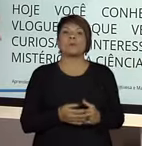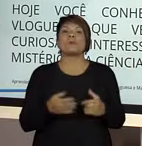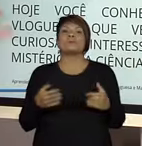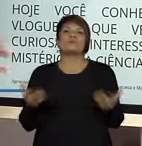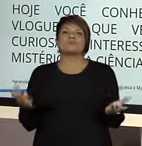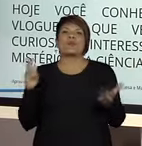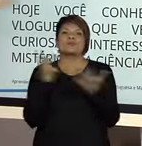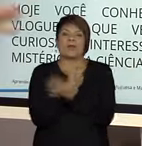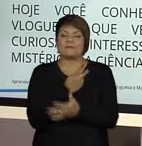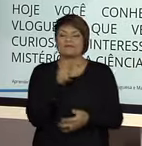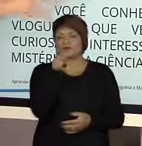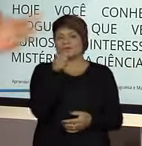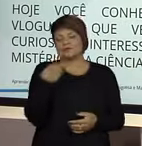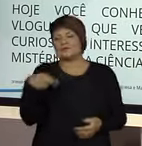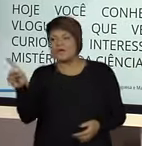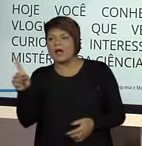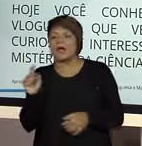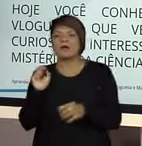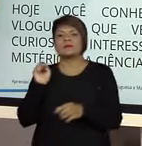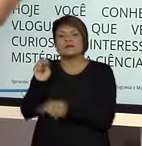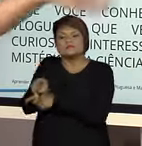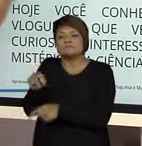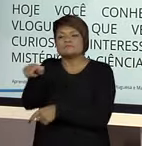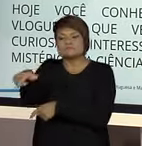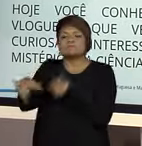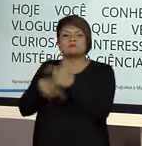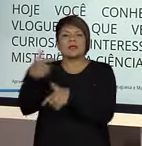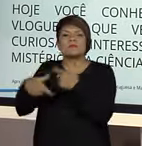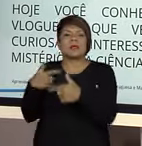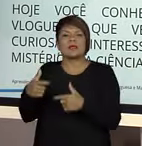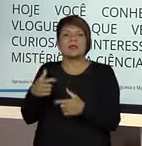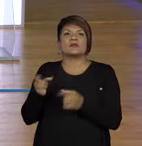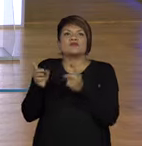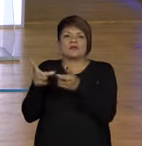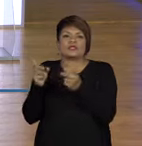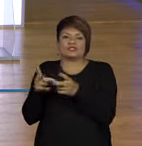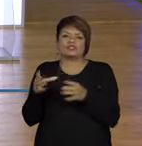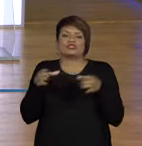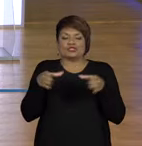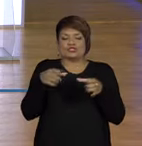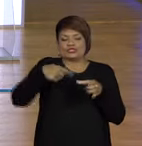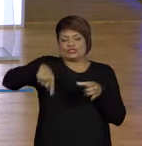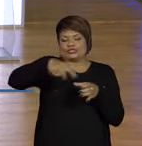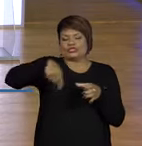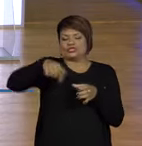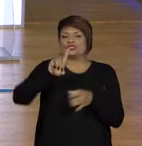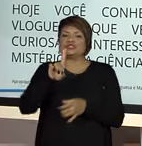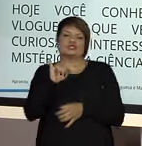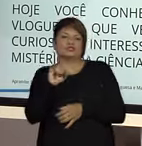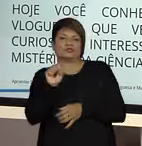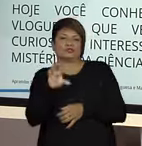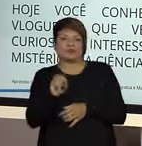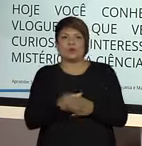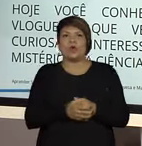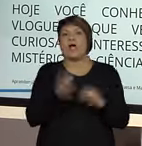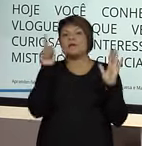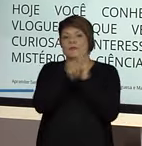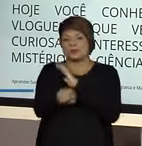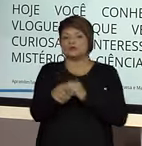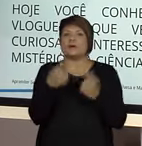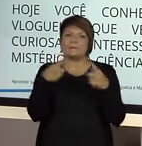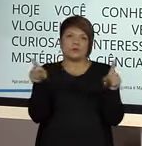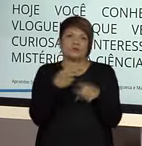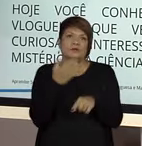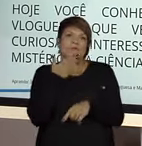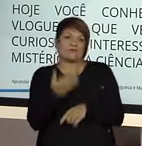repente você vai trabalhar numa empresa que vende discos. Aí você chega lá e o cara pergunta, qual a sua música preferida? Você fala,